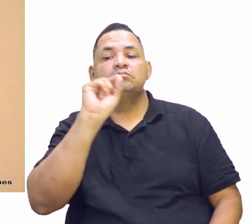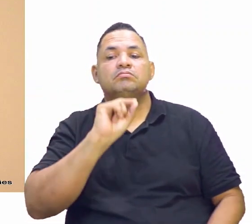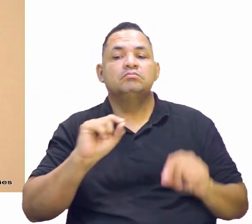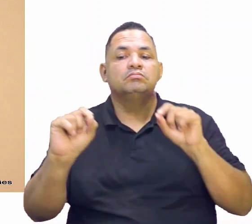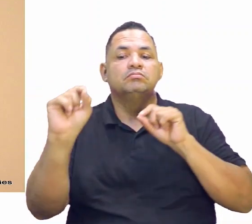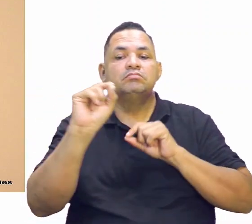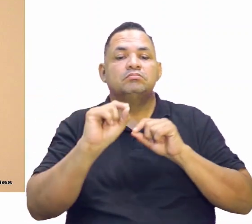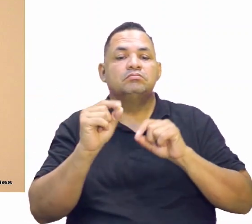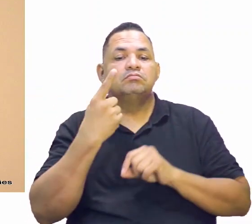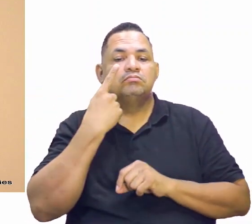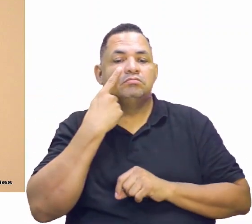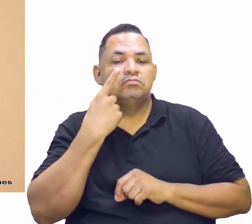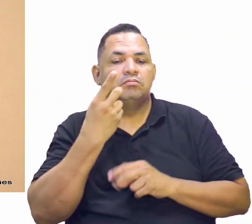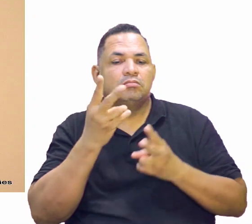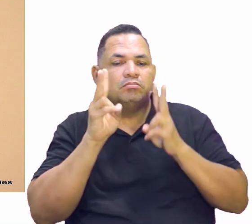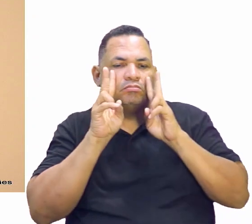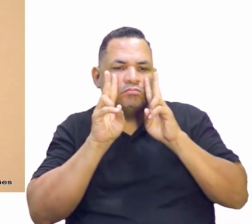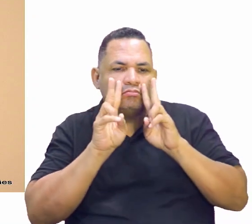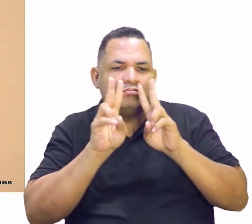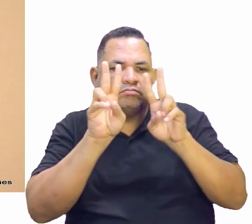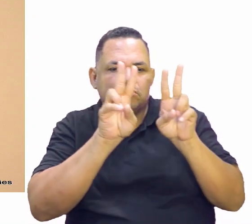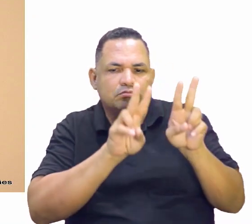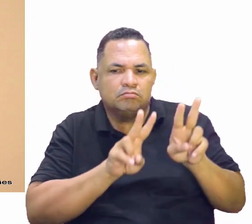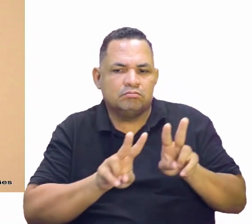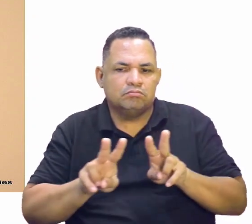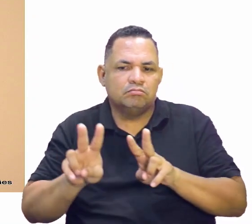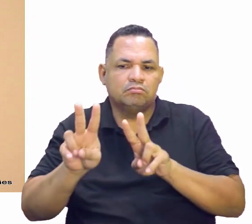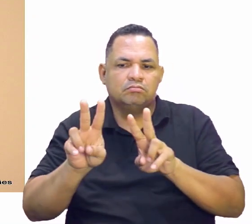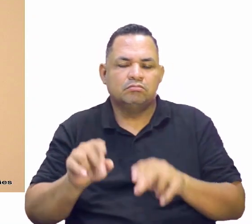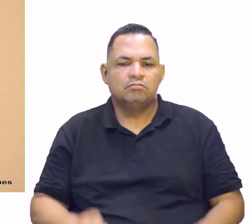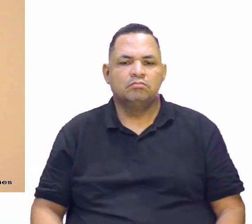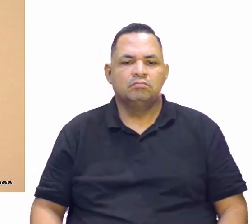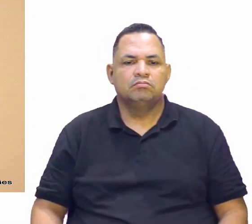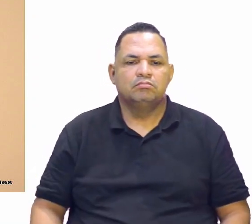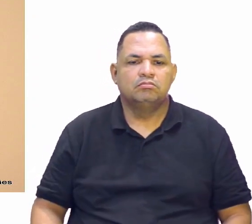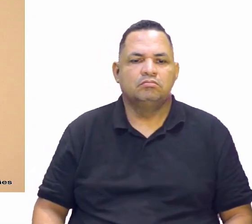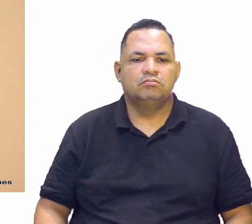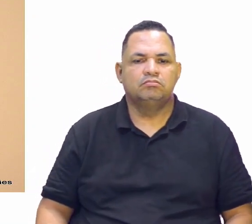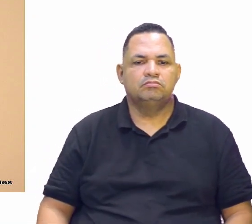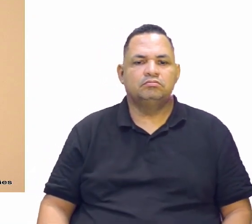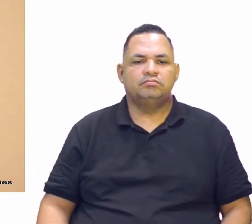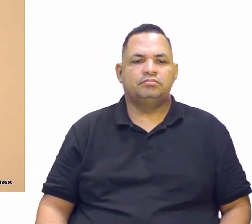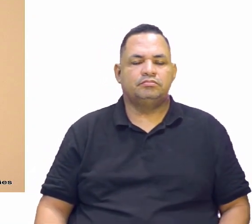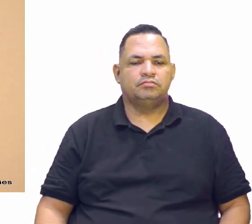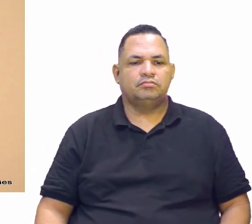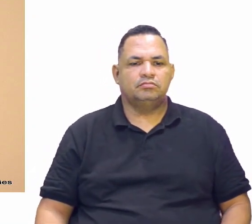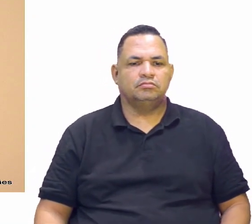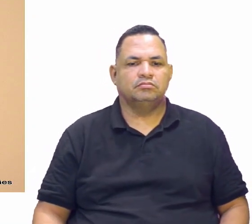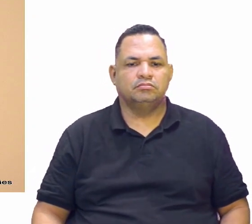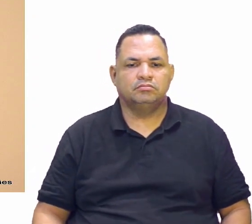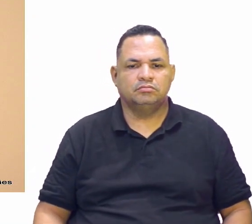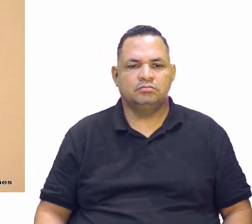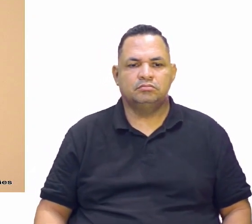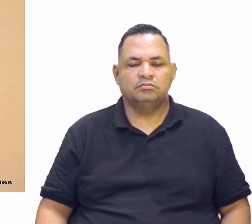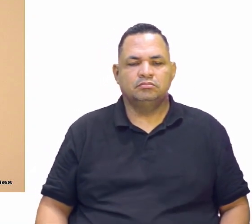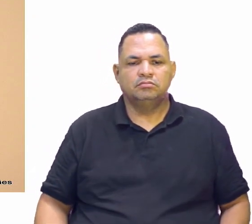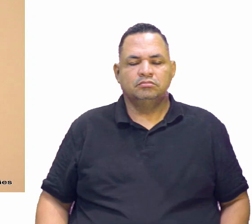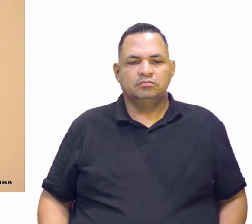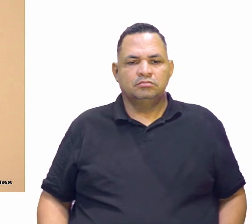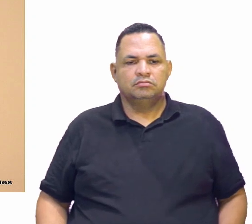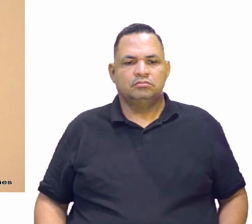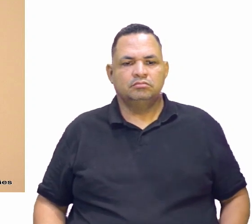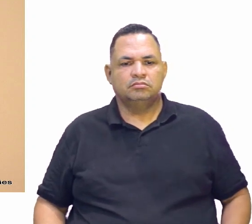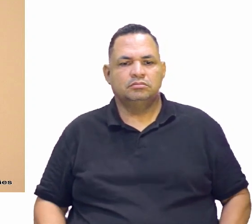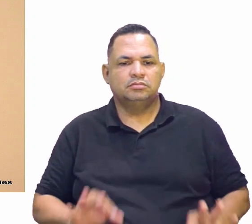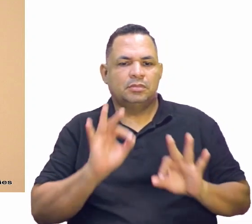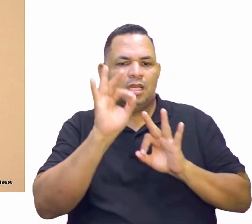Façam aí uma observação. Lembra quando nós falamos lá no início das cores? De agora para frente, além das formas, isso, e além